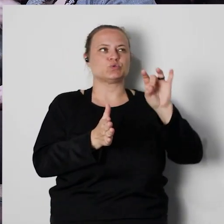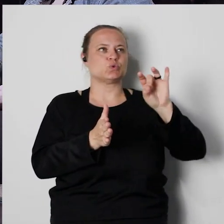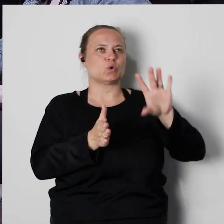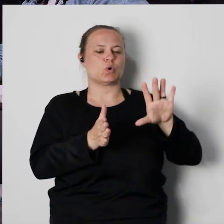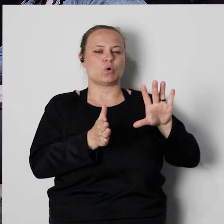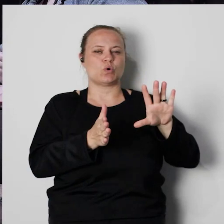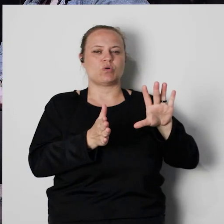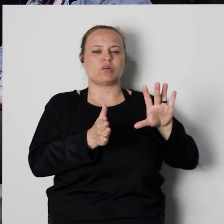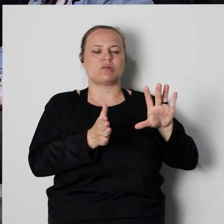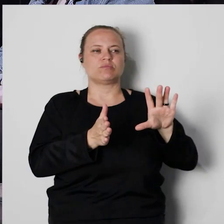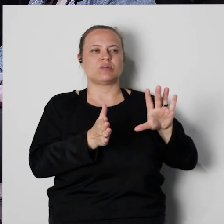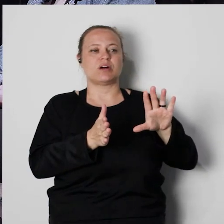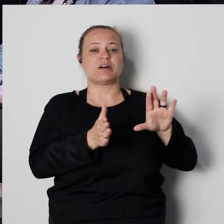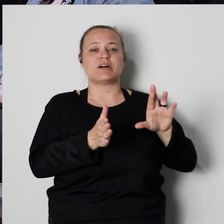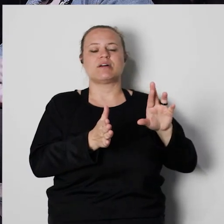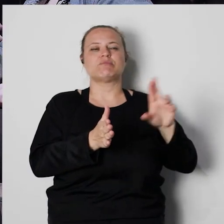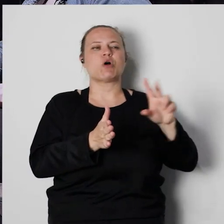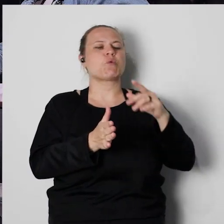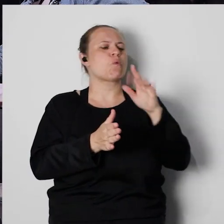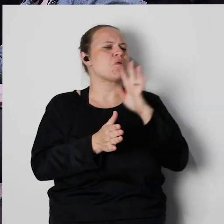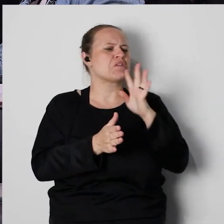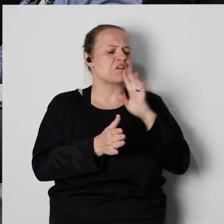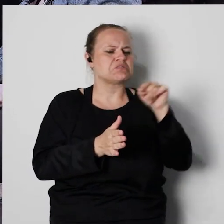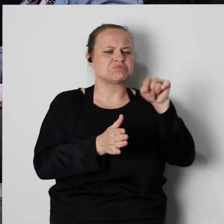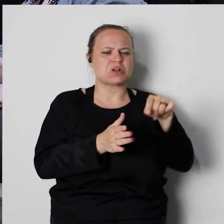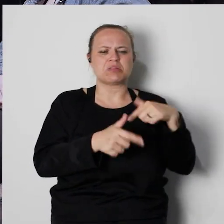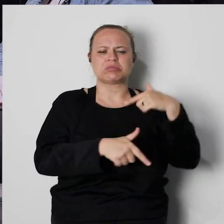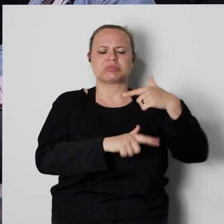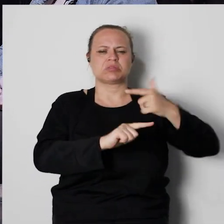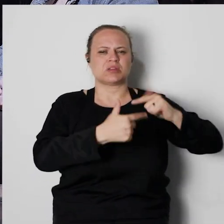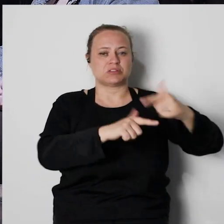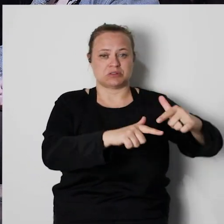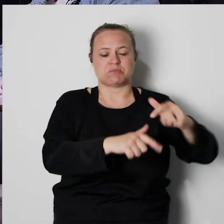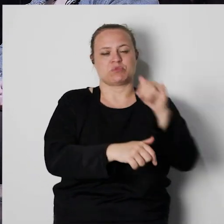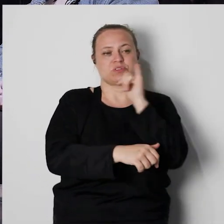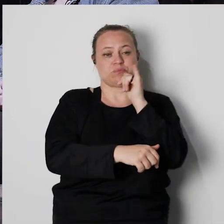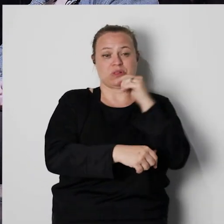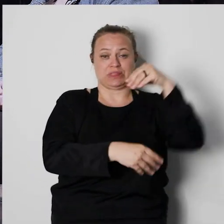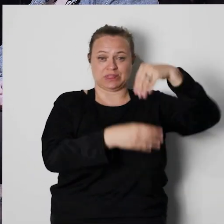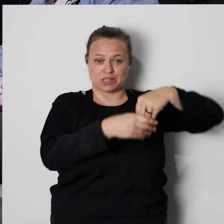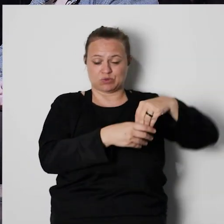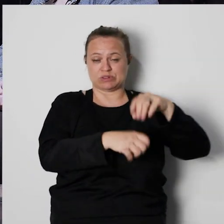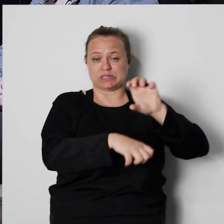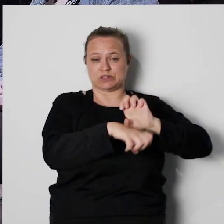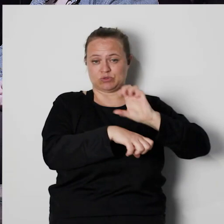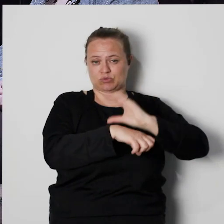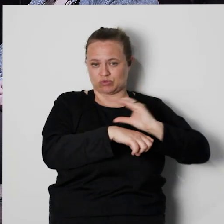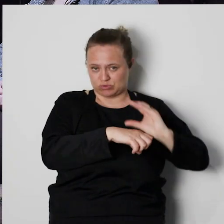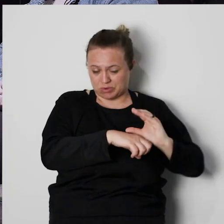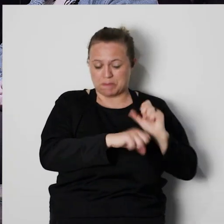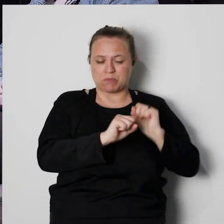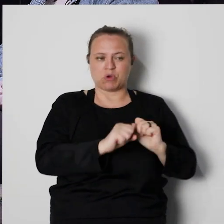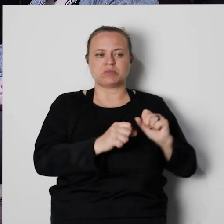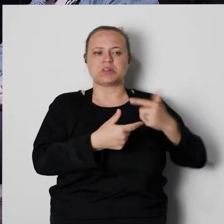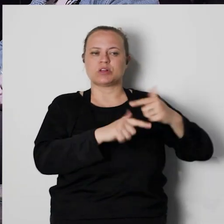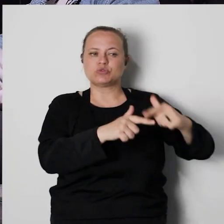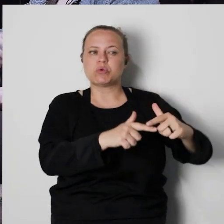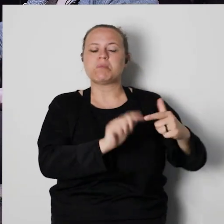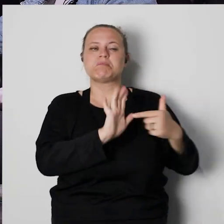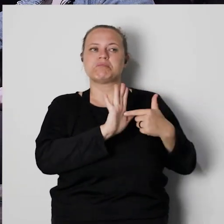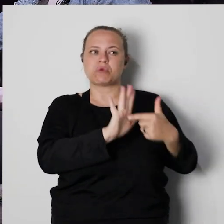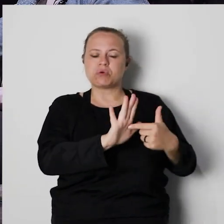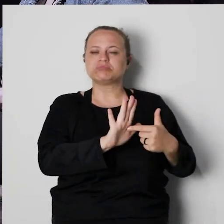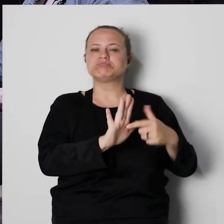de recebimento de recurso, né? Parte dela podia ser, por exemplo, só